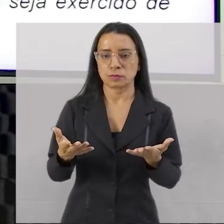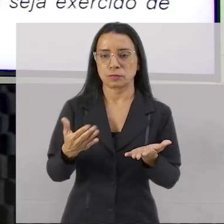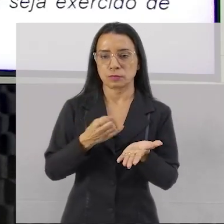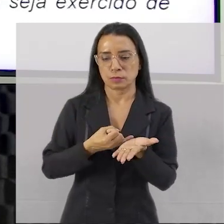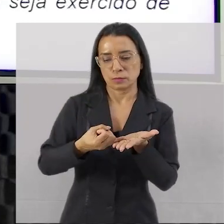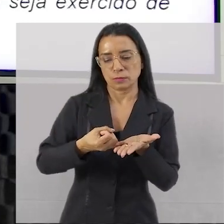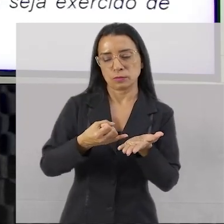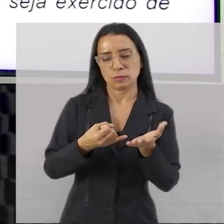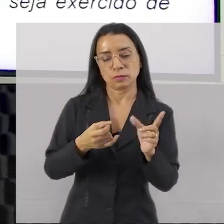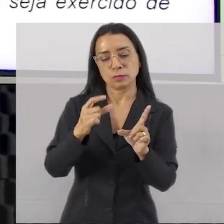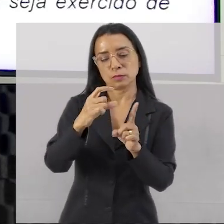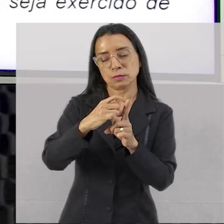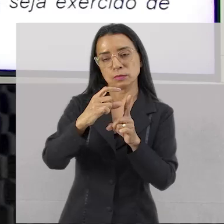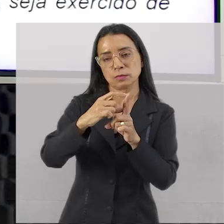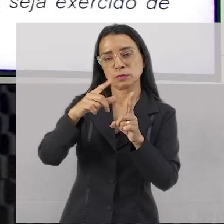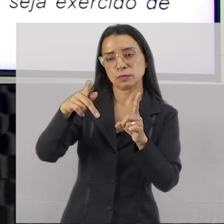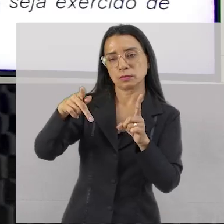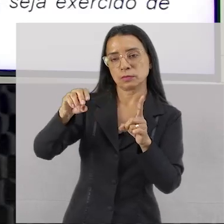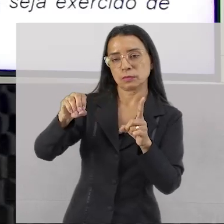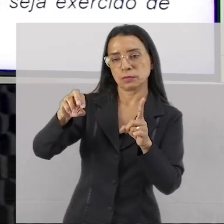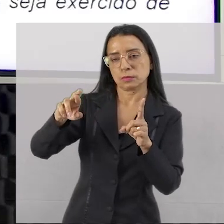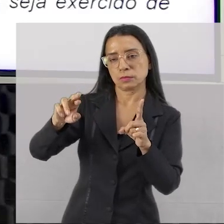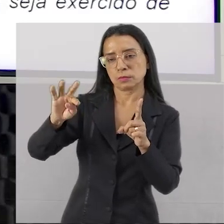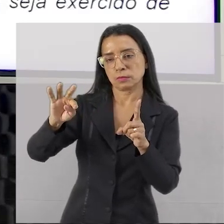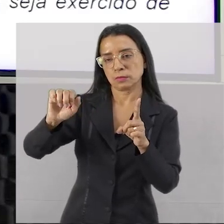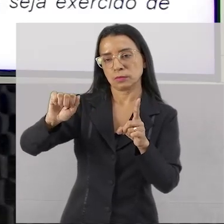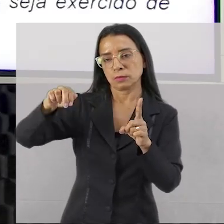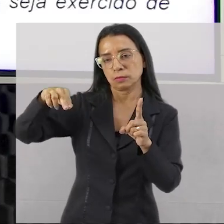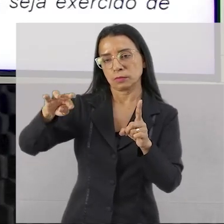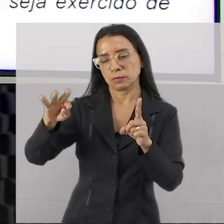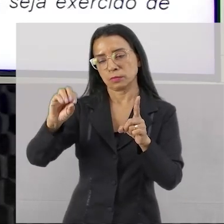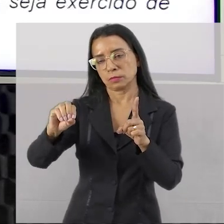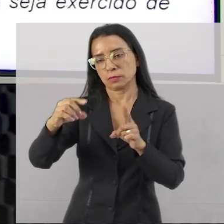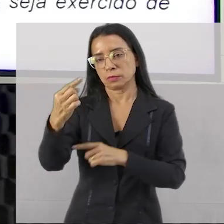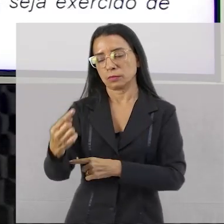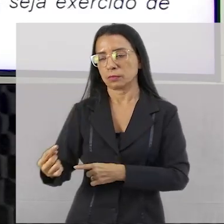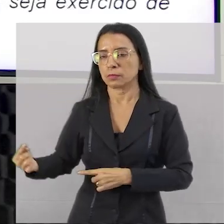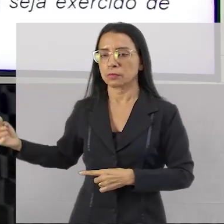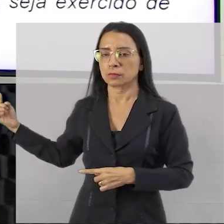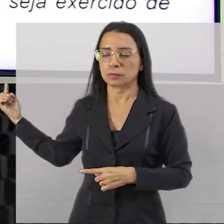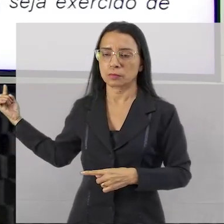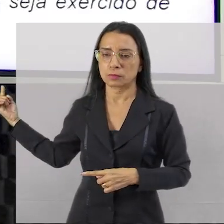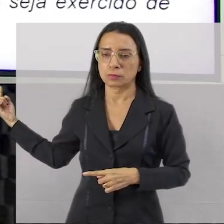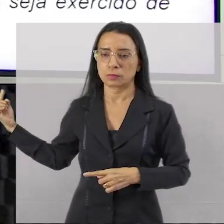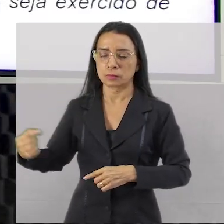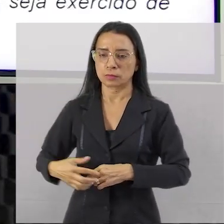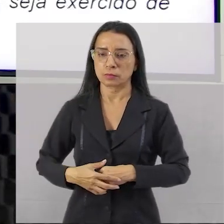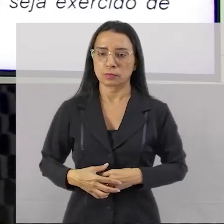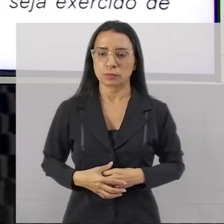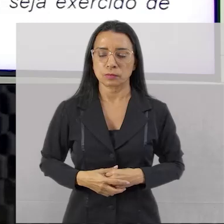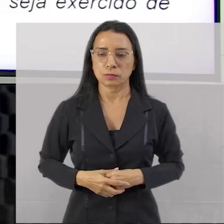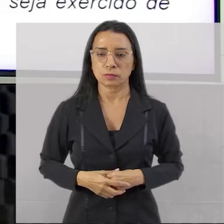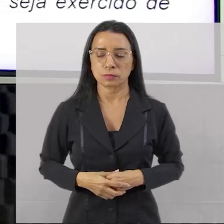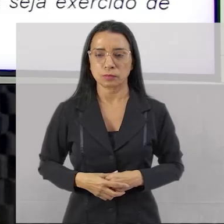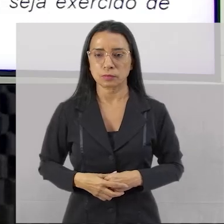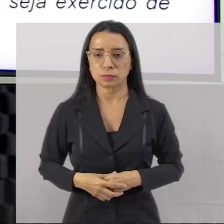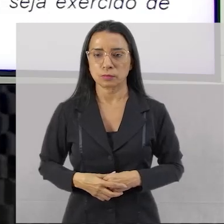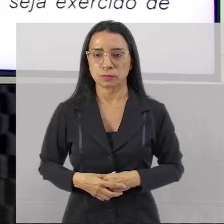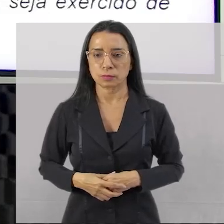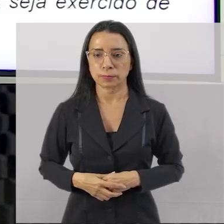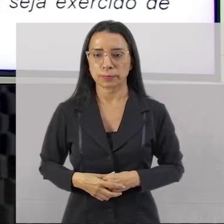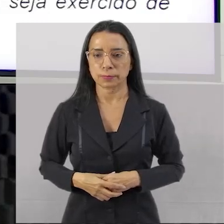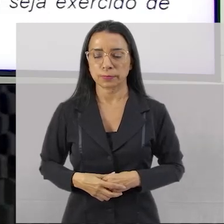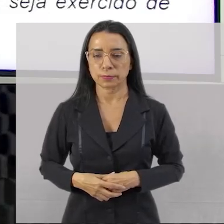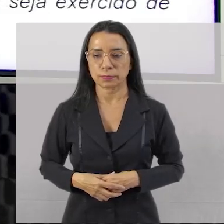portanto. Portanto, a literatura de ficção exerce um papel fundamental em evidenciar a sociedade e o ambiente vivido,